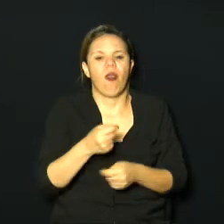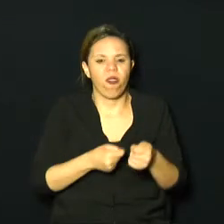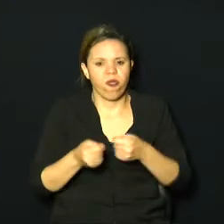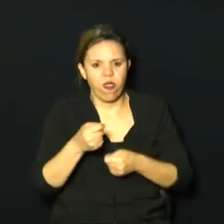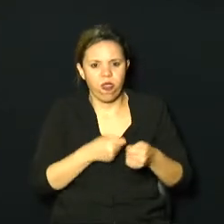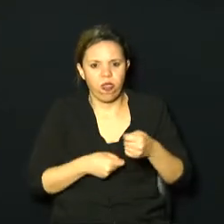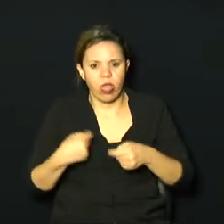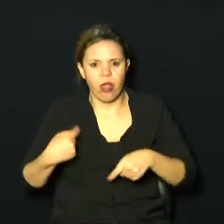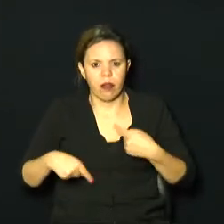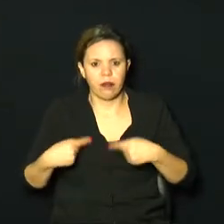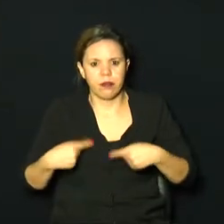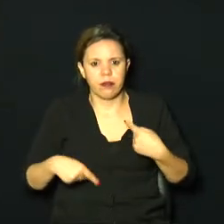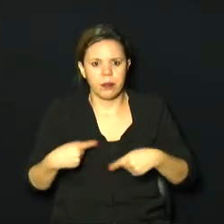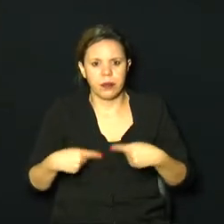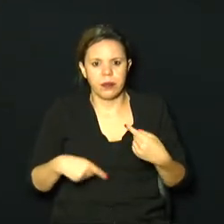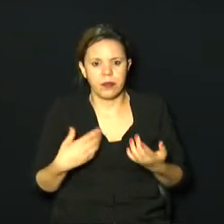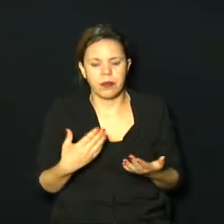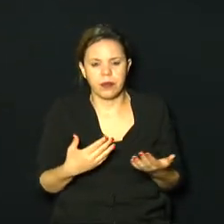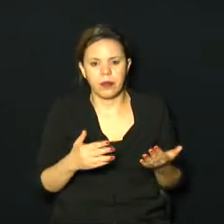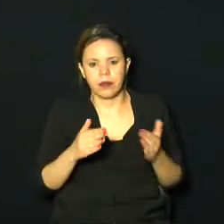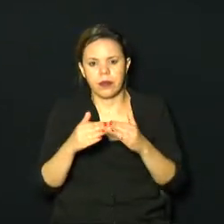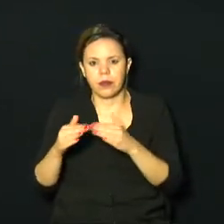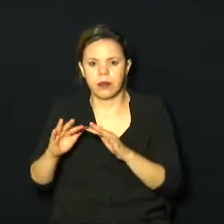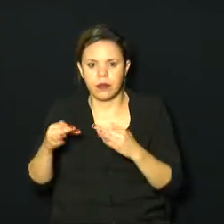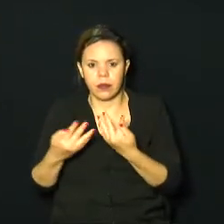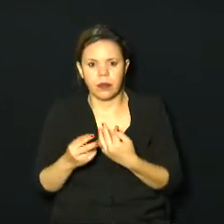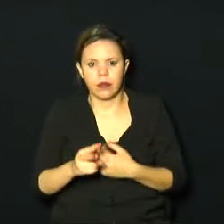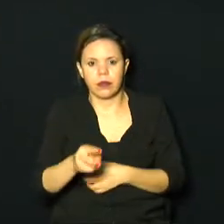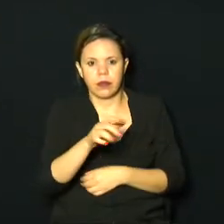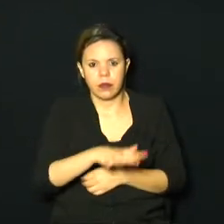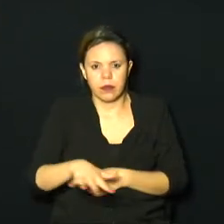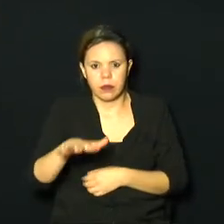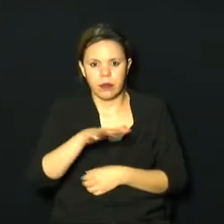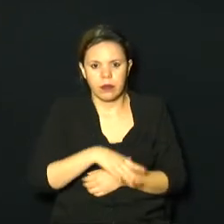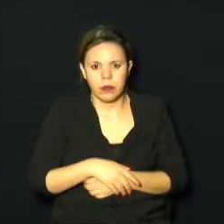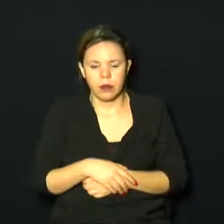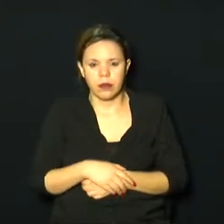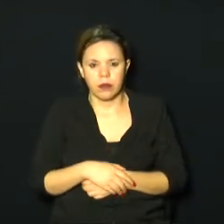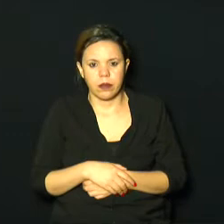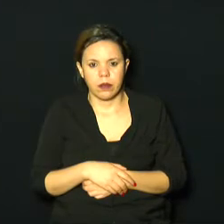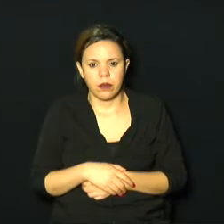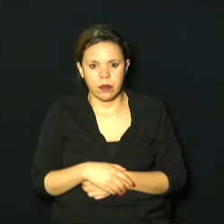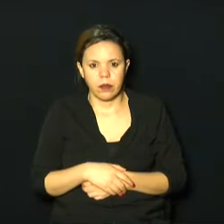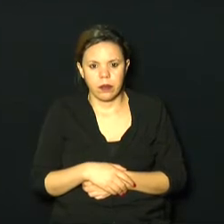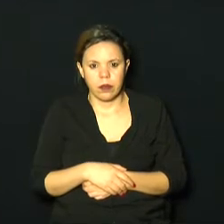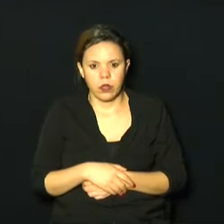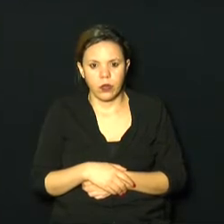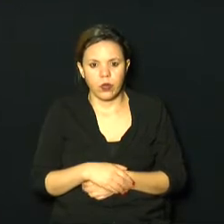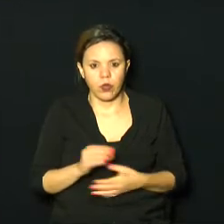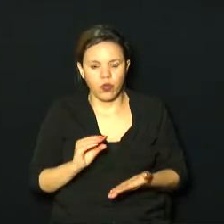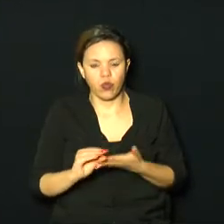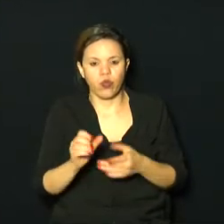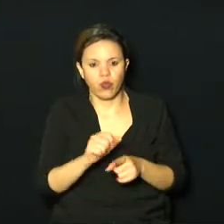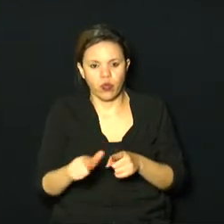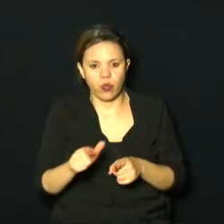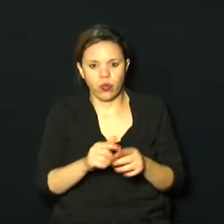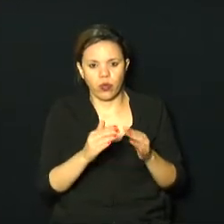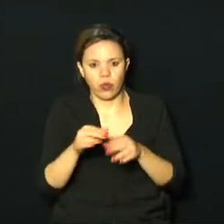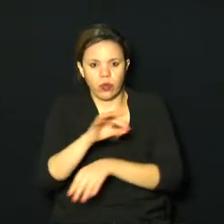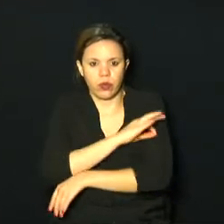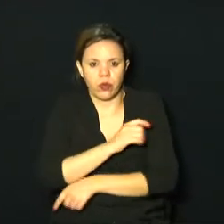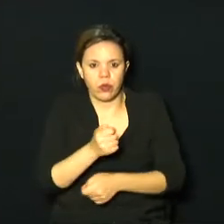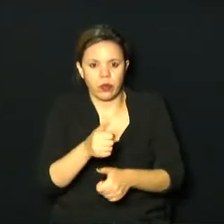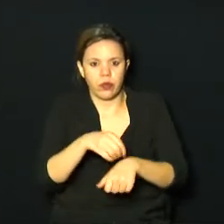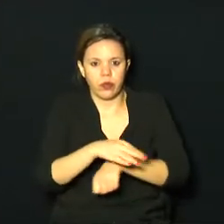para discutir a unidade habitacional, e as famílias seguem na área. O auxílio moradia, a prefeitura está dispondo isso?